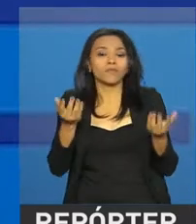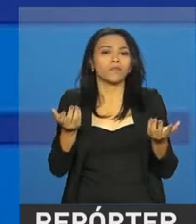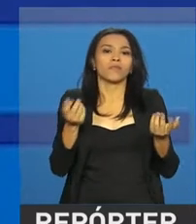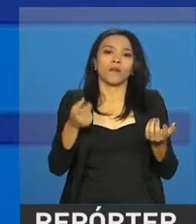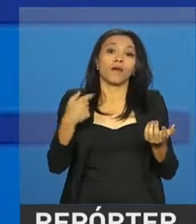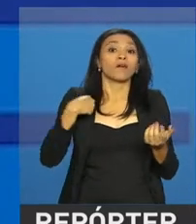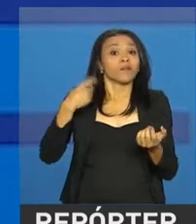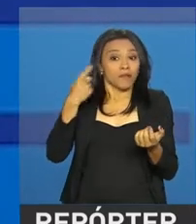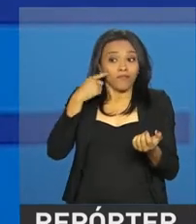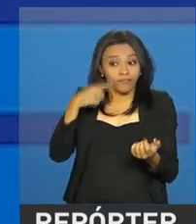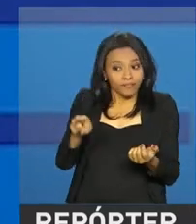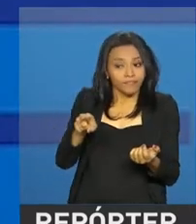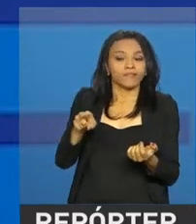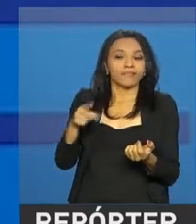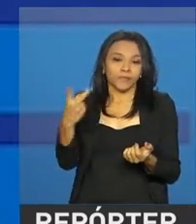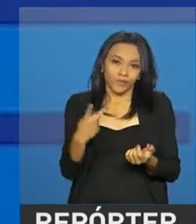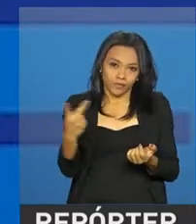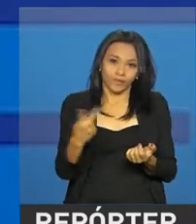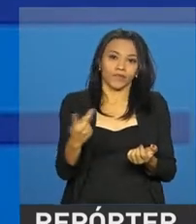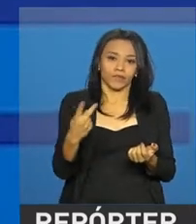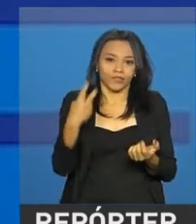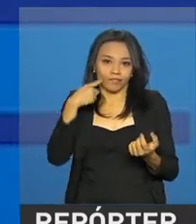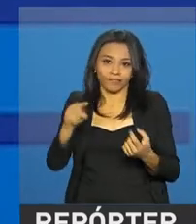tanto pilotos quanto beneficiários. Tá?